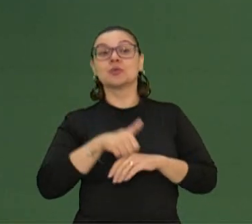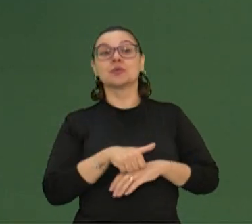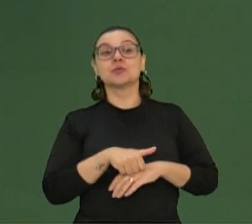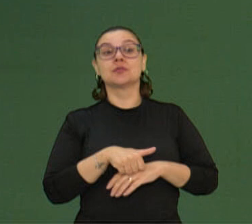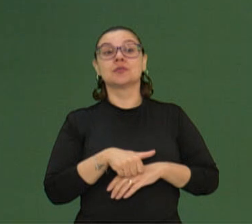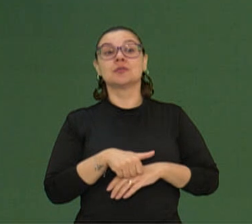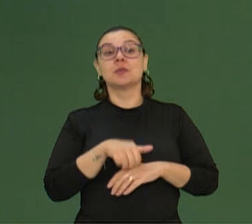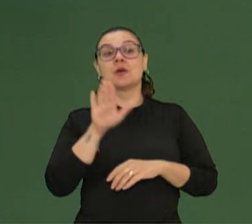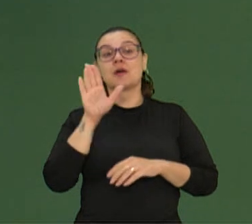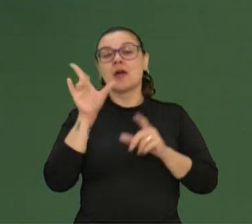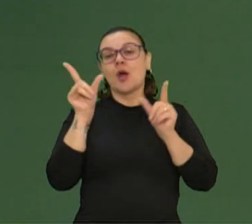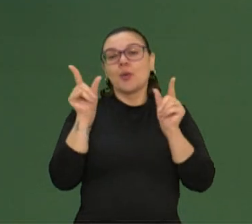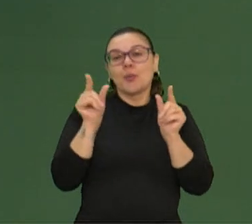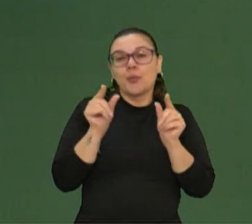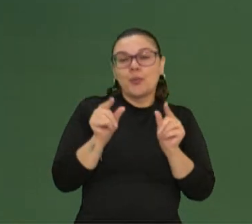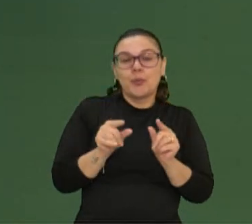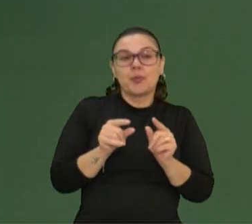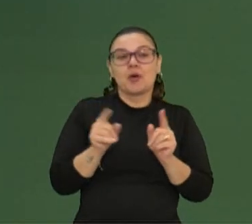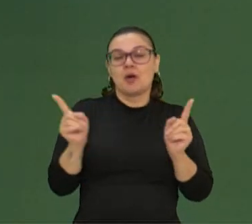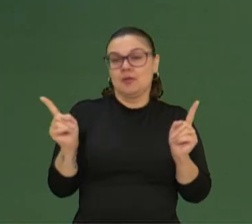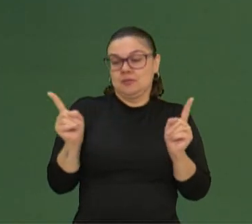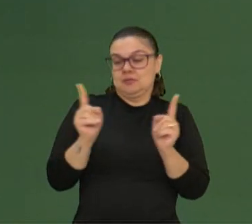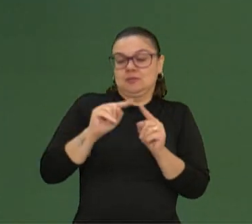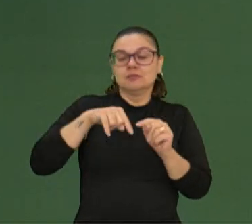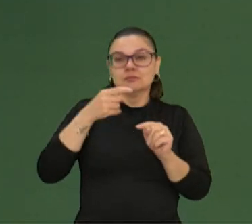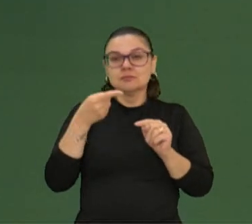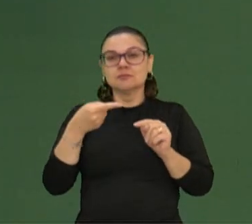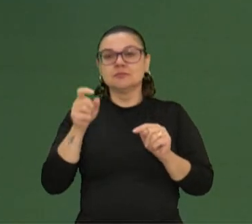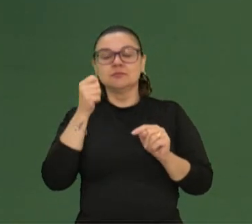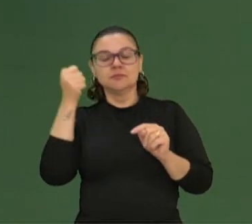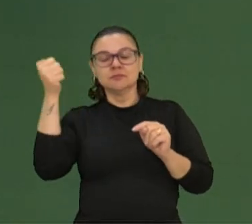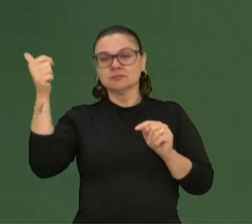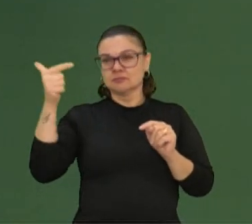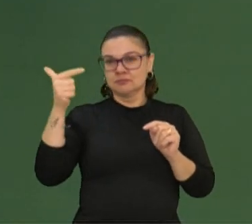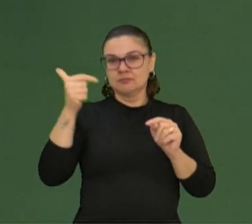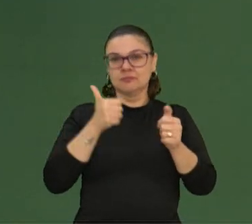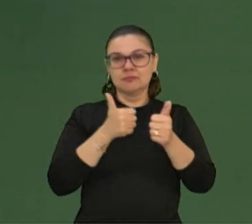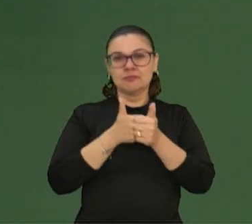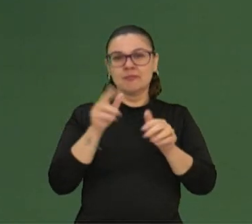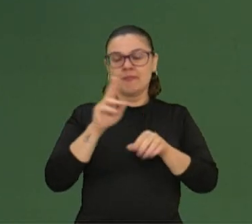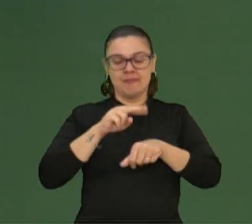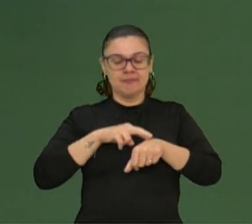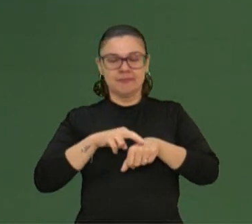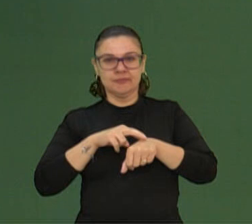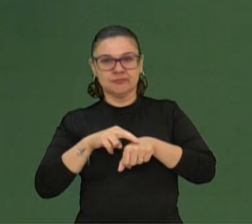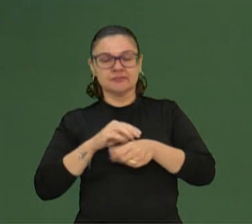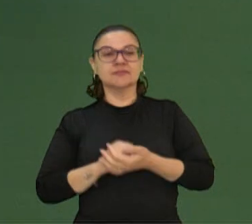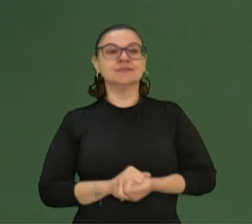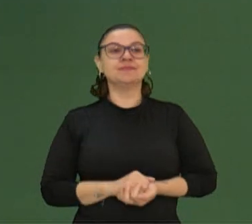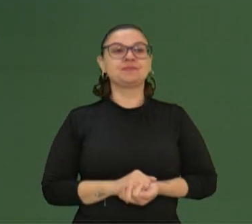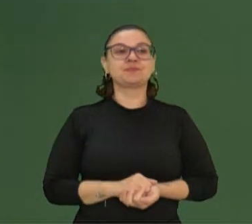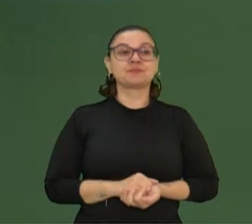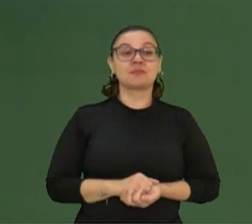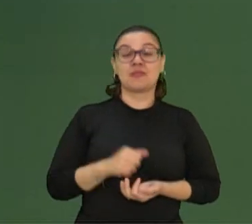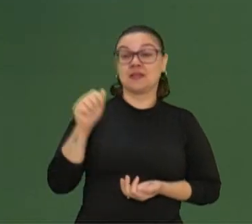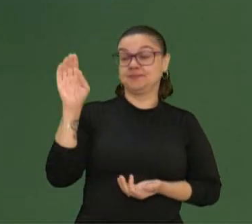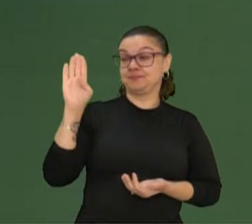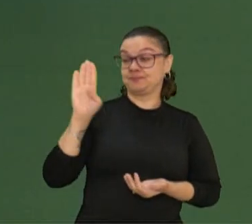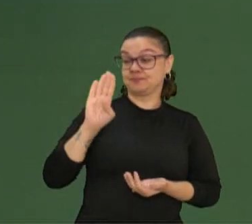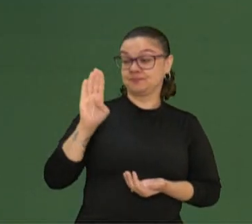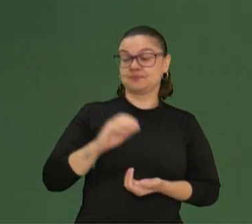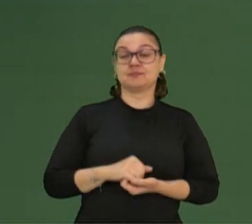As cores menores, né, com comprimento de onda menor, mais próximos do violeta. Clorofila